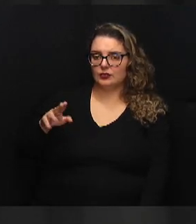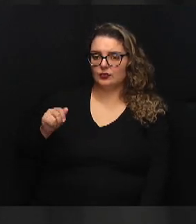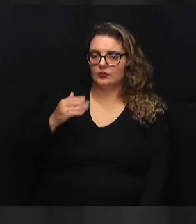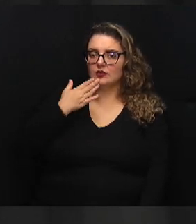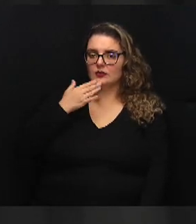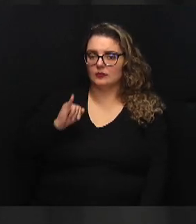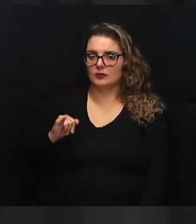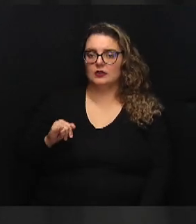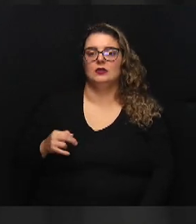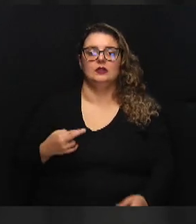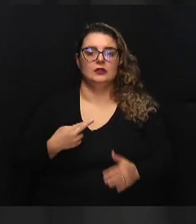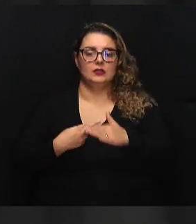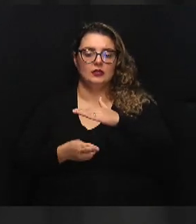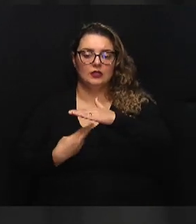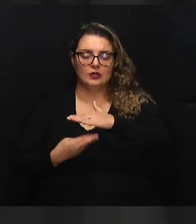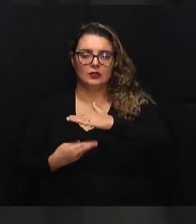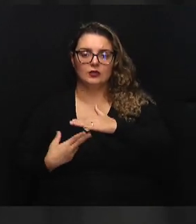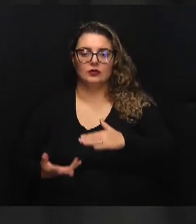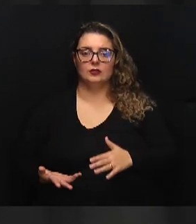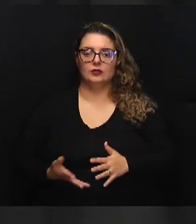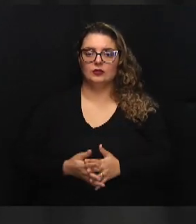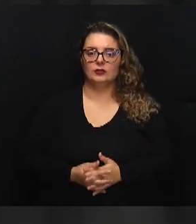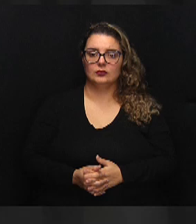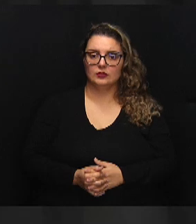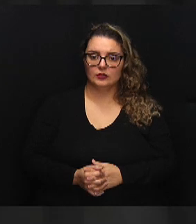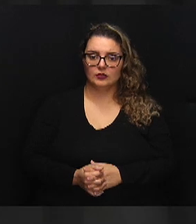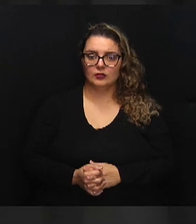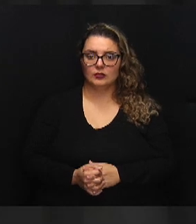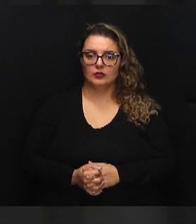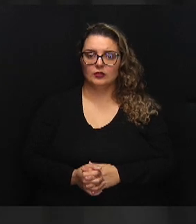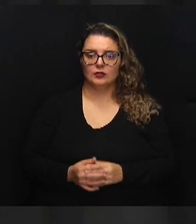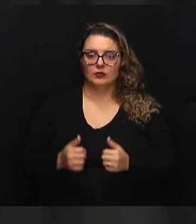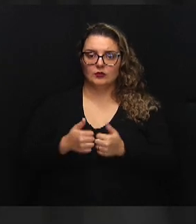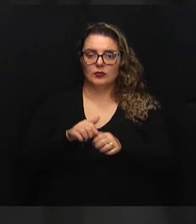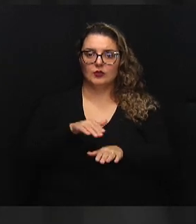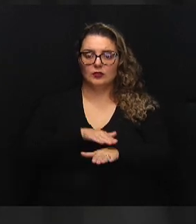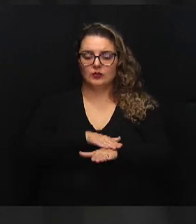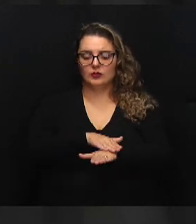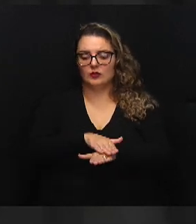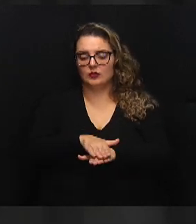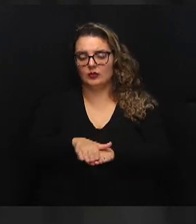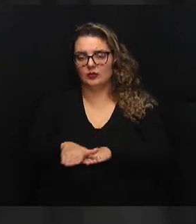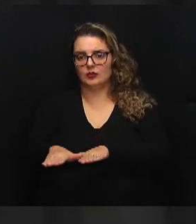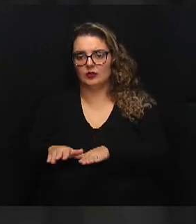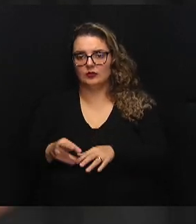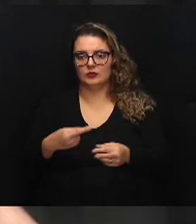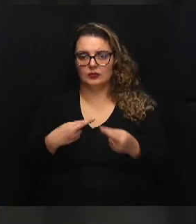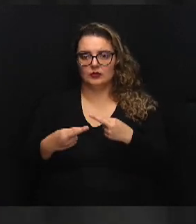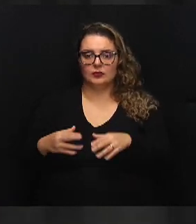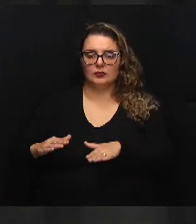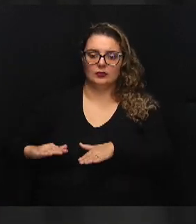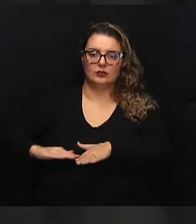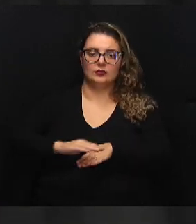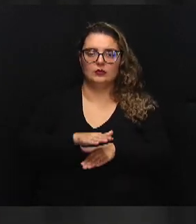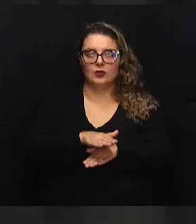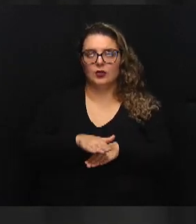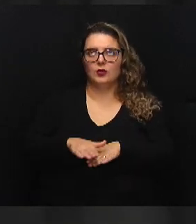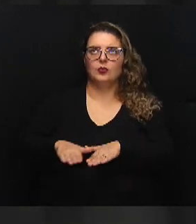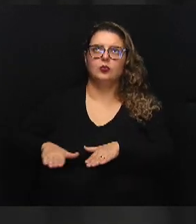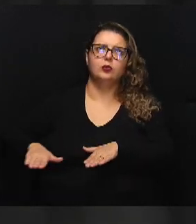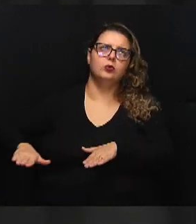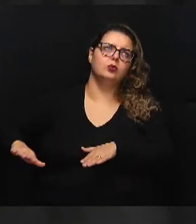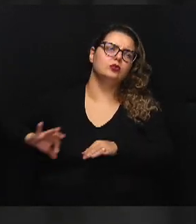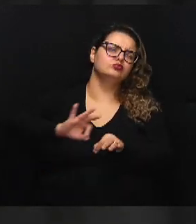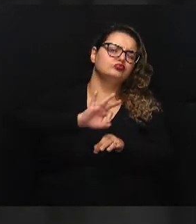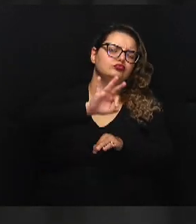na rodoviária, que para o ônibus sair na rodovia, ele tinha que dar uma volta danada.